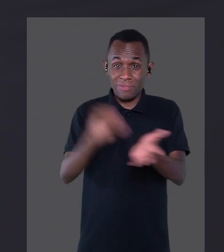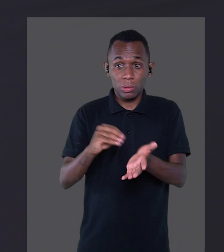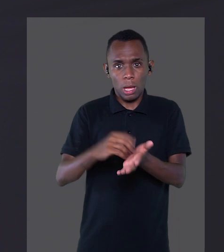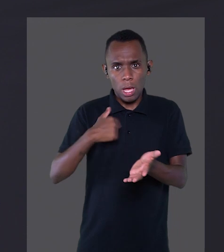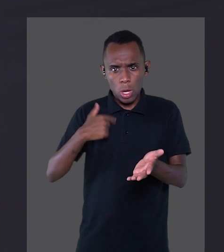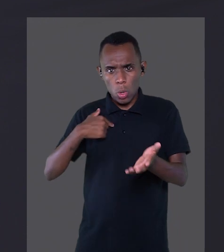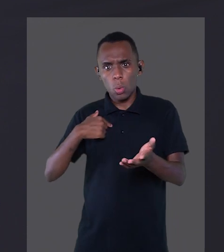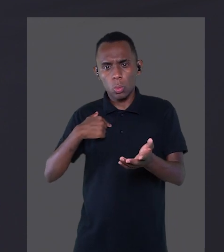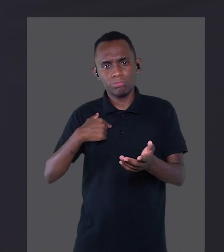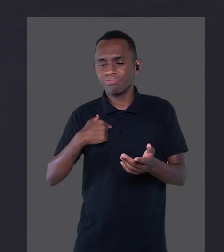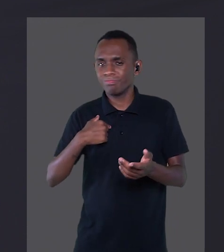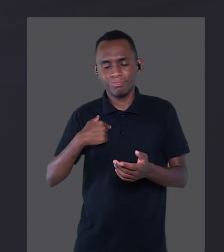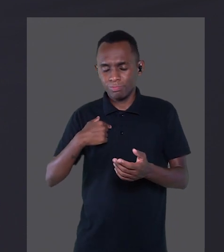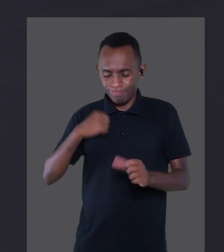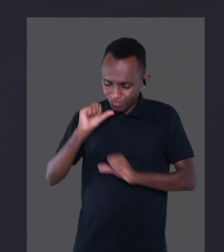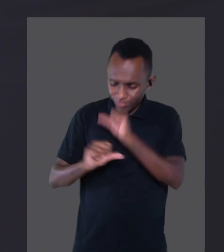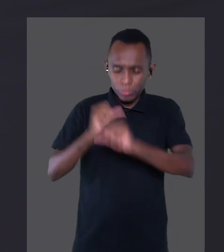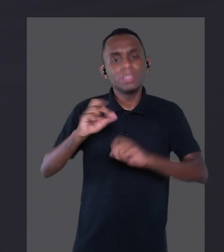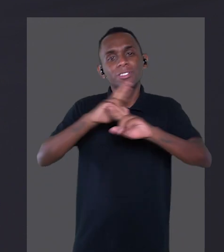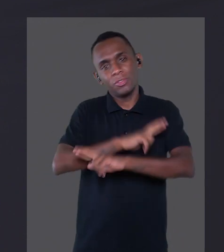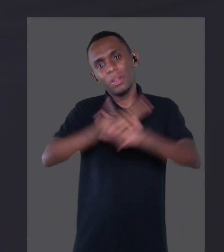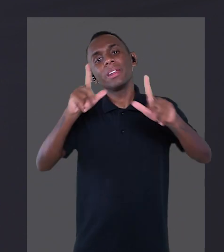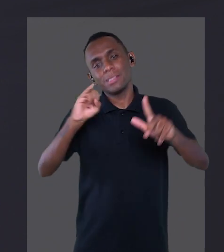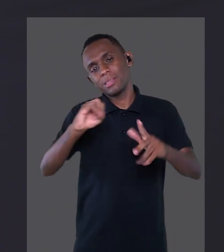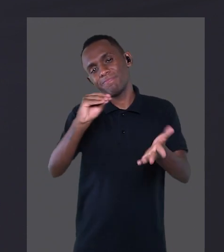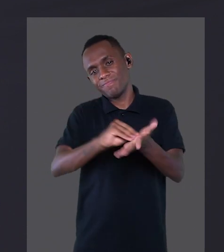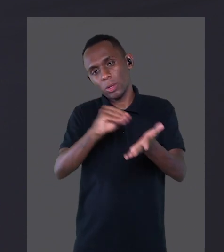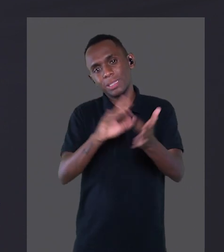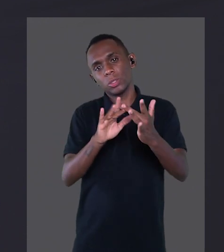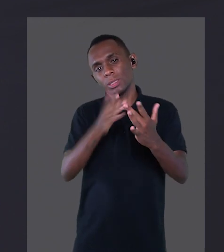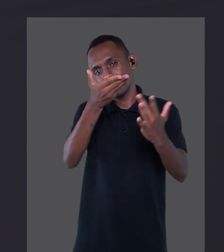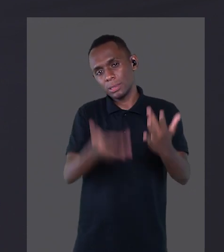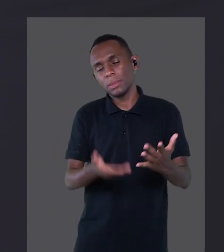seria quem eu sou. Eu seria uma pessoa diferente, né?